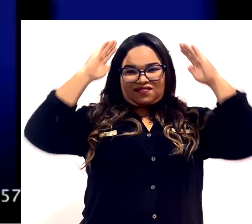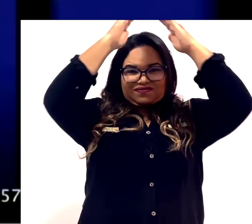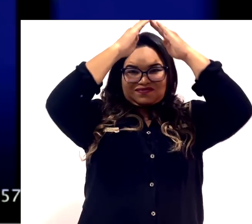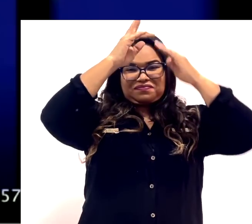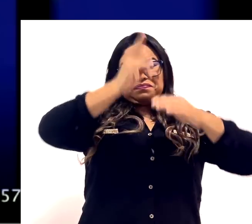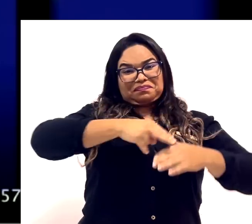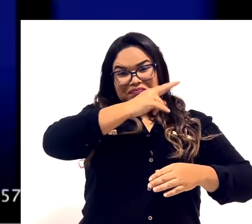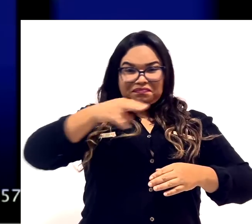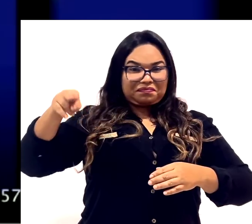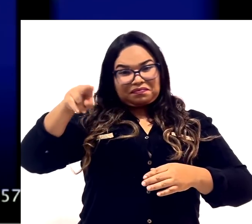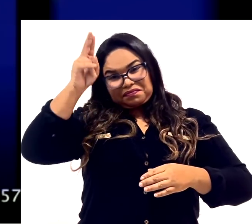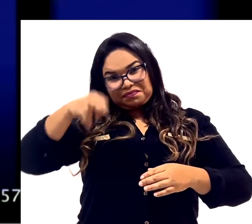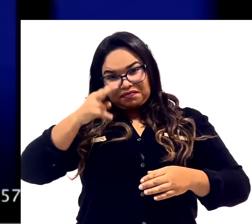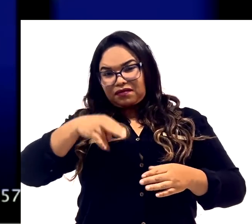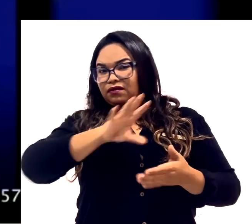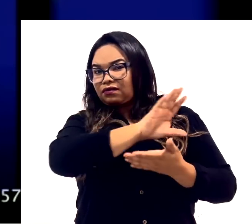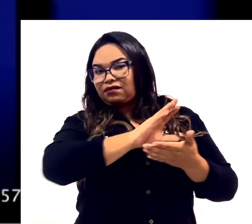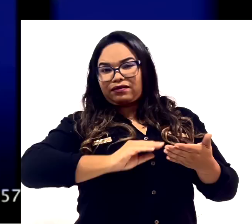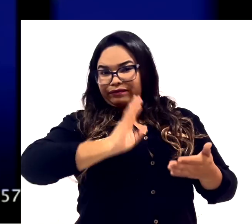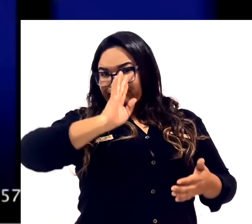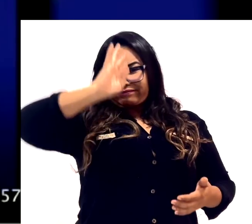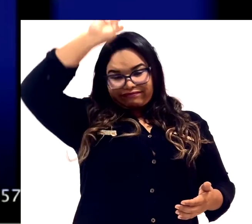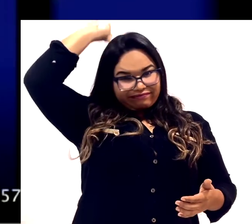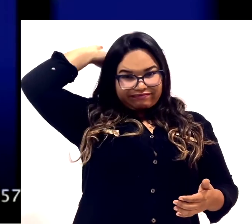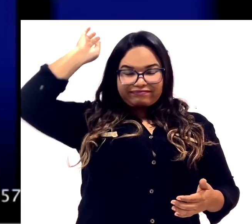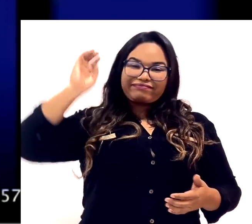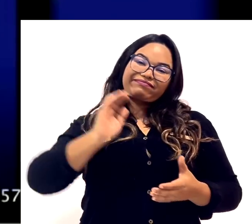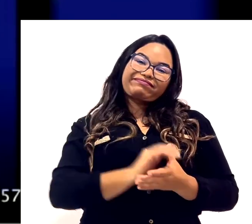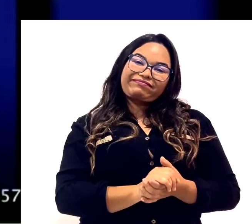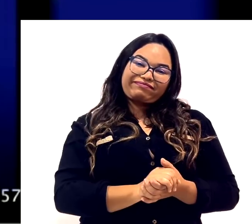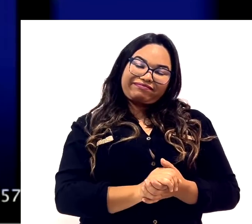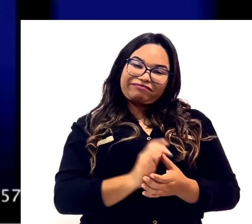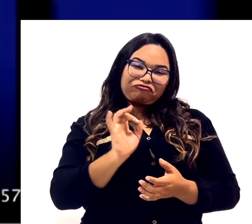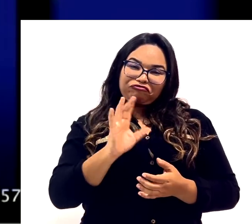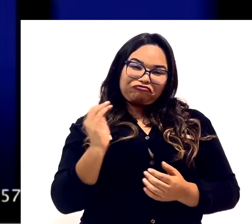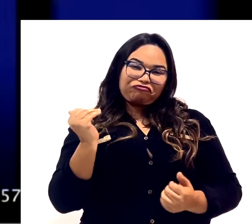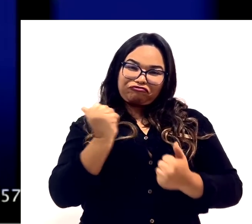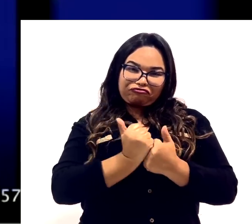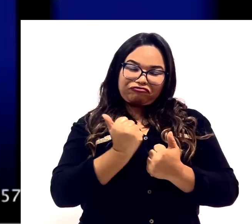do falecido Império Romano, sentado e coroado sobre a tumba do mesmo.